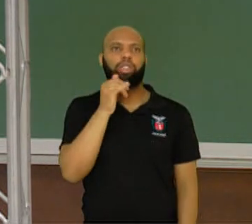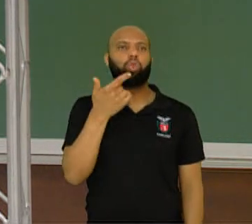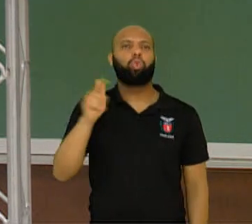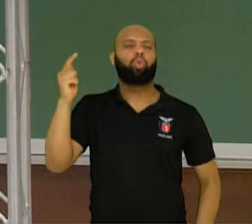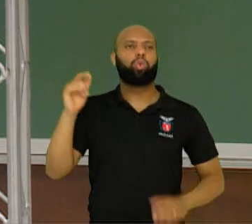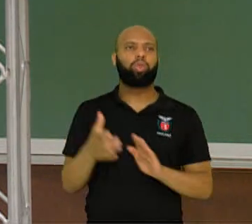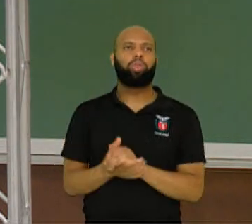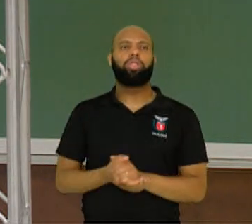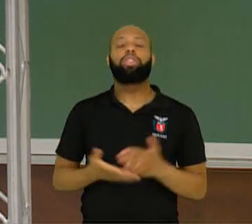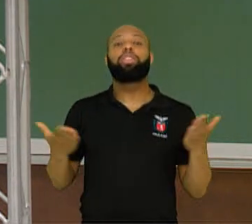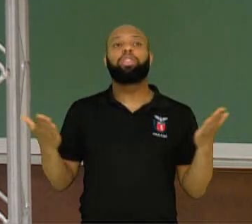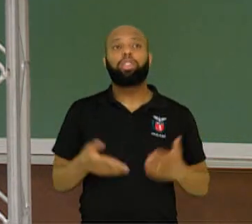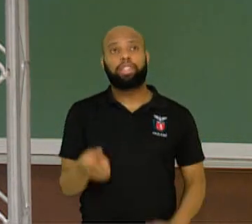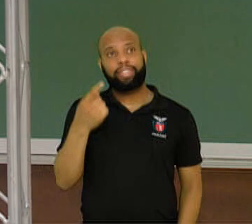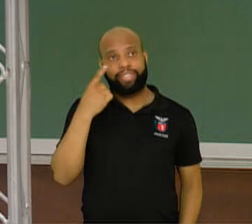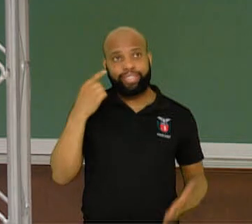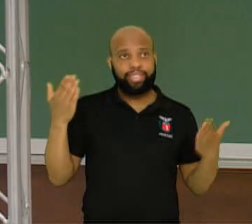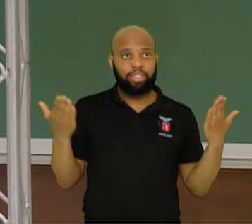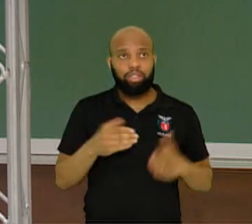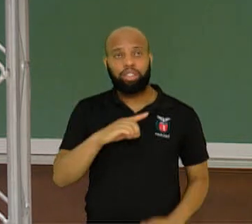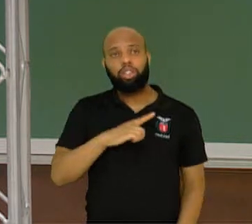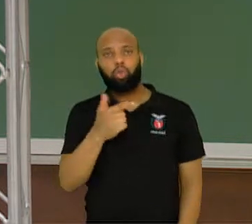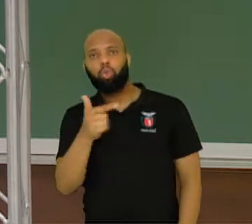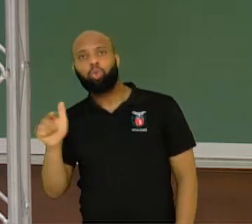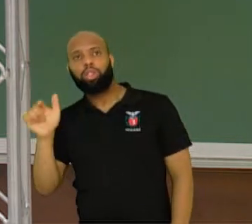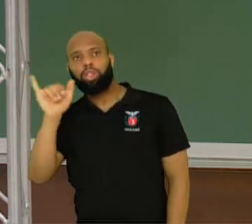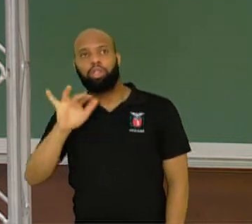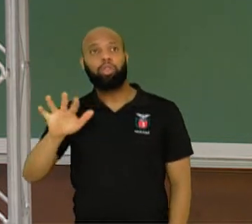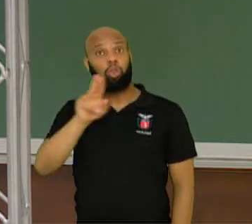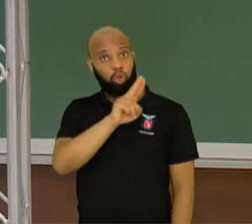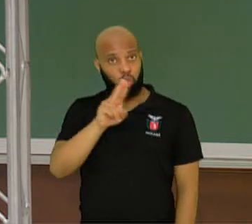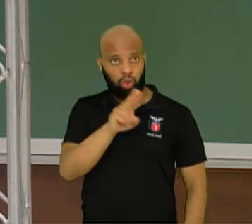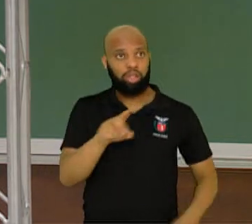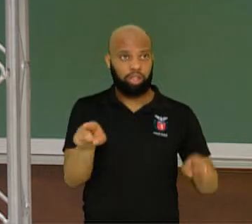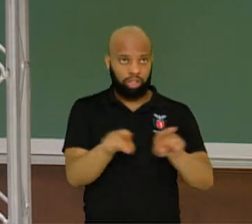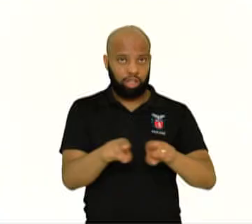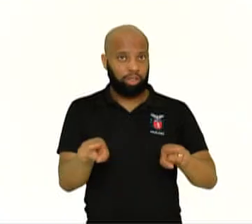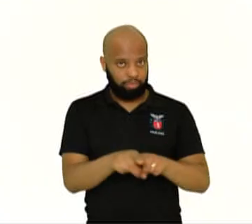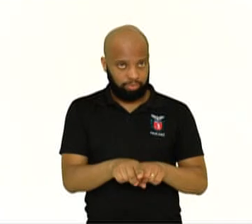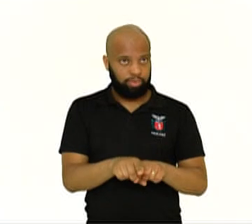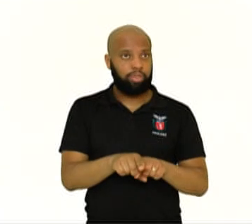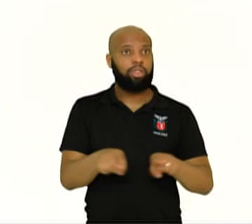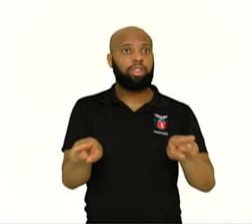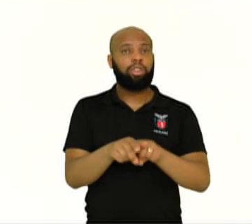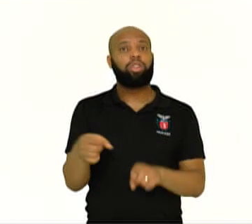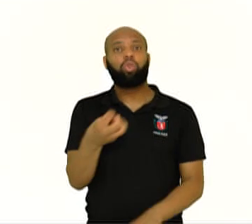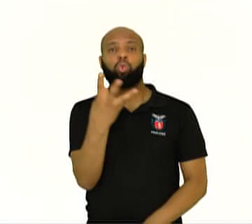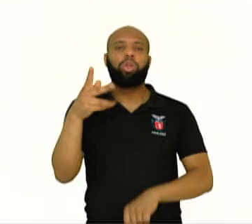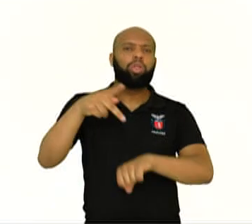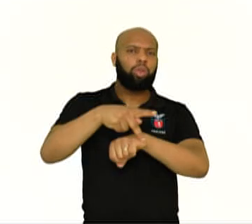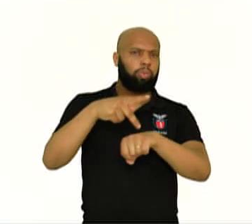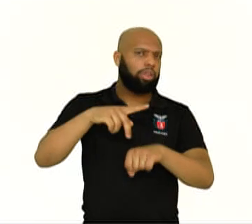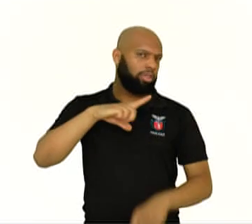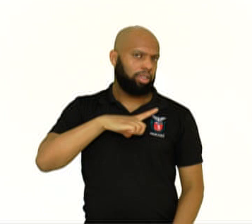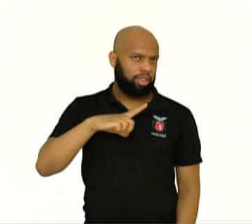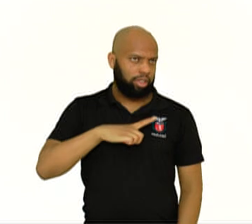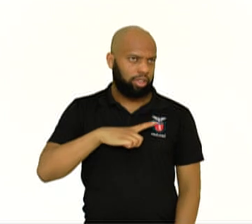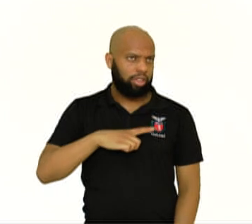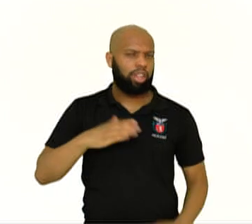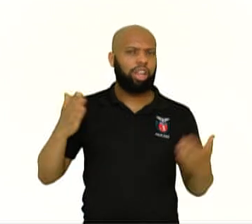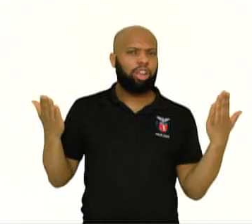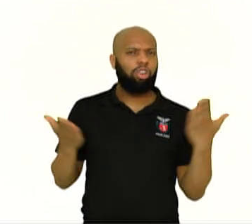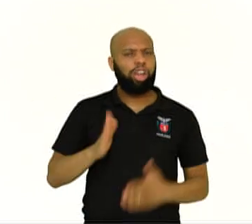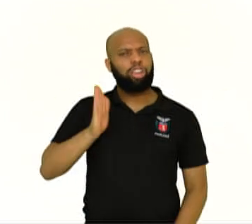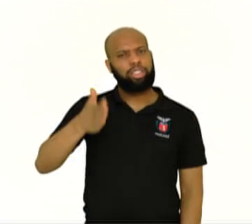uma. Vamos identificar nesta outra figurinha o nome também do elemento químico e quantos prótons ele possui. Agora você já